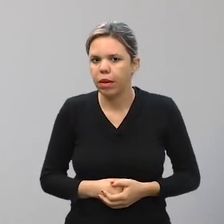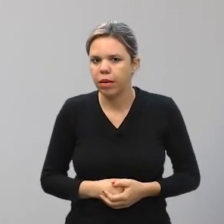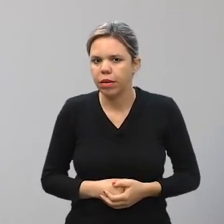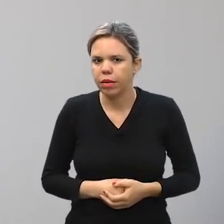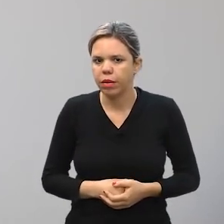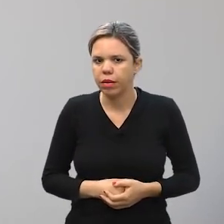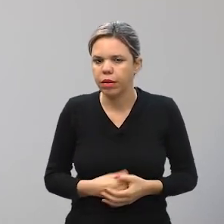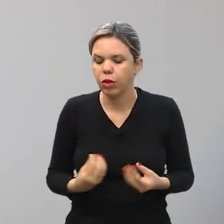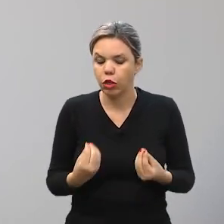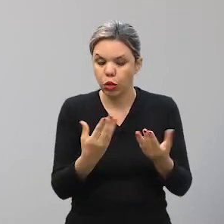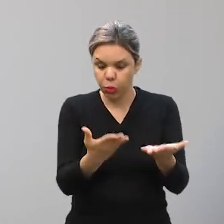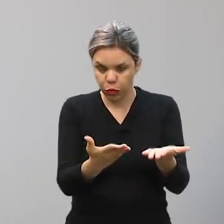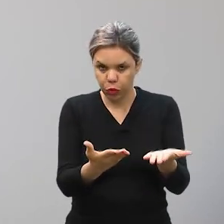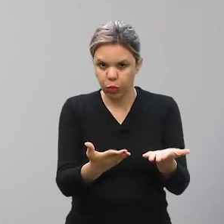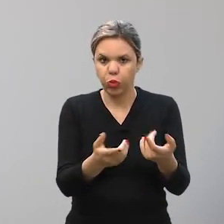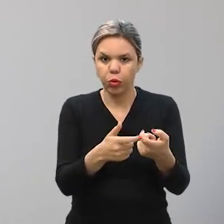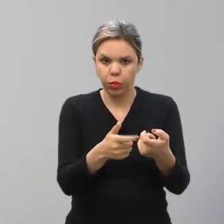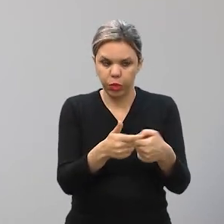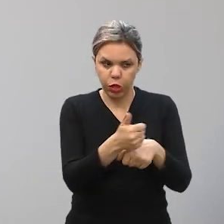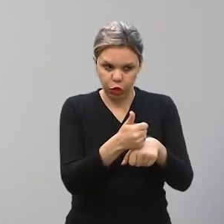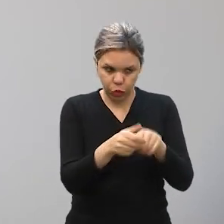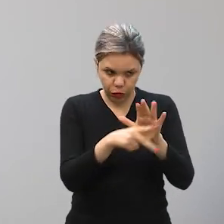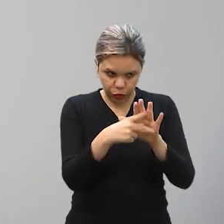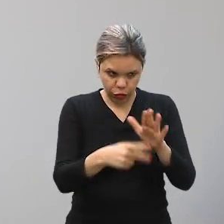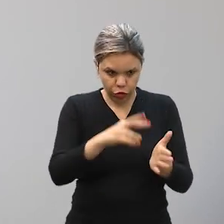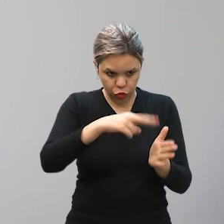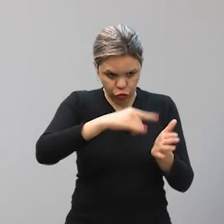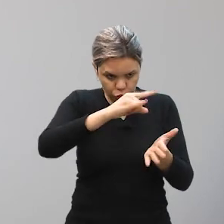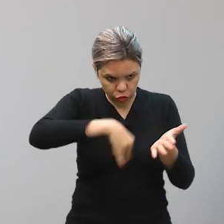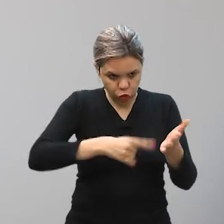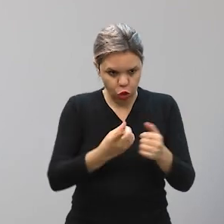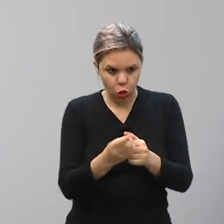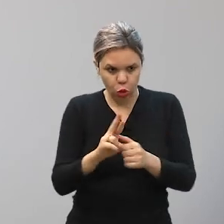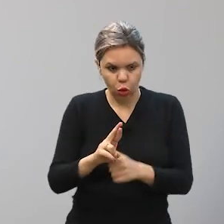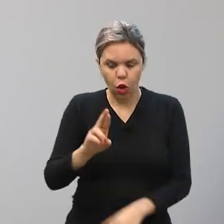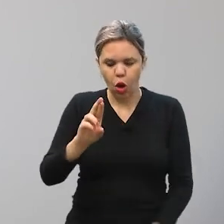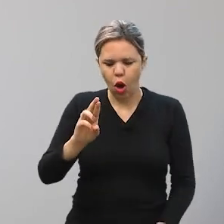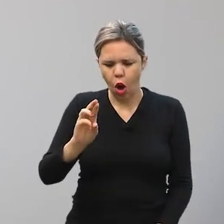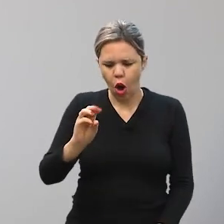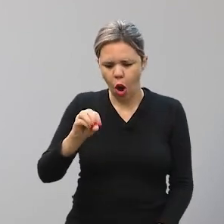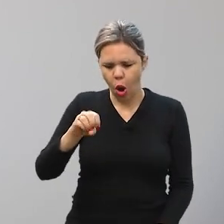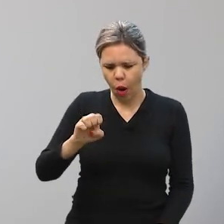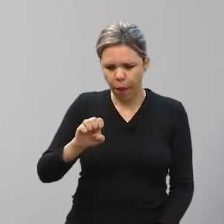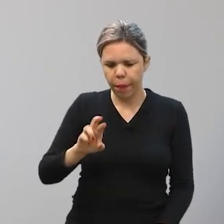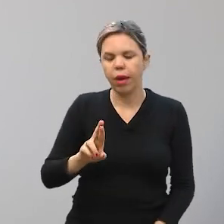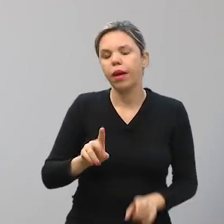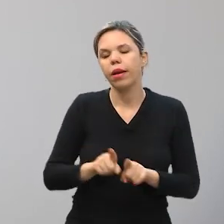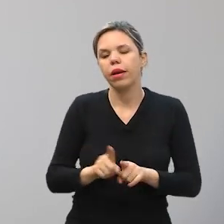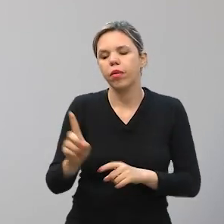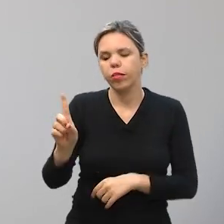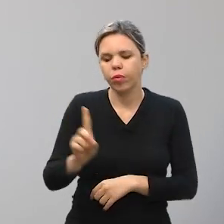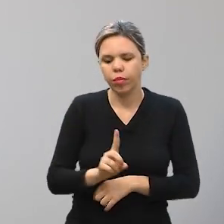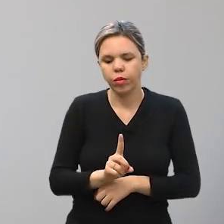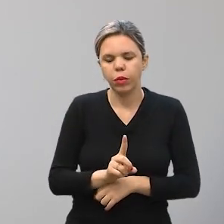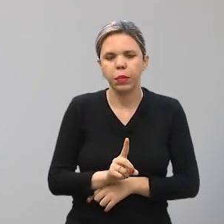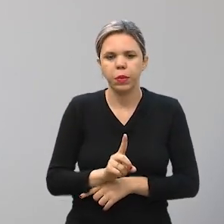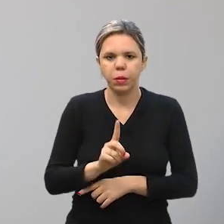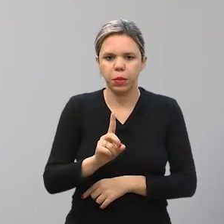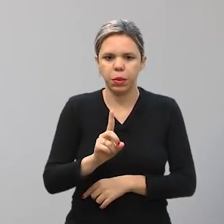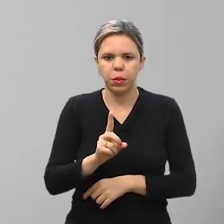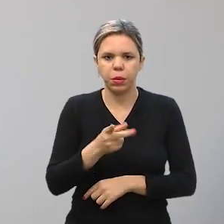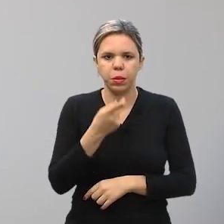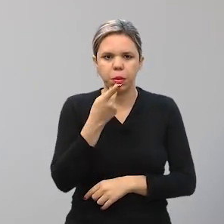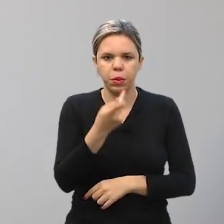Entrego para o médico o relatório, Dr. Homi Zaur. Ele vê, tal. E quando ele vai